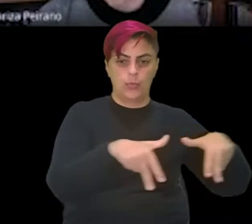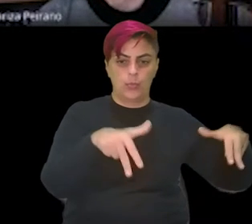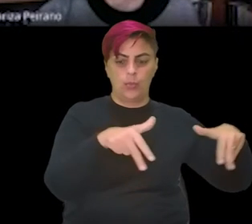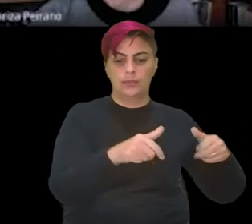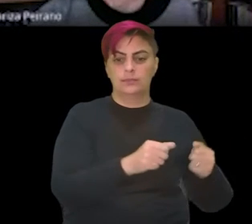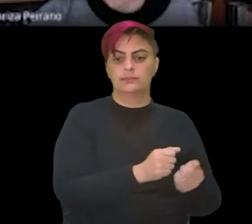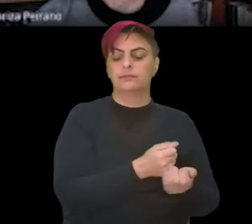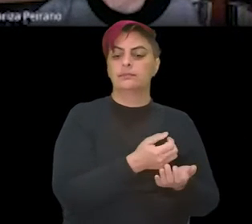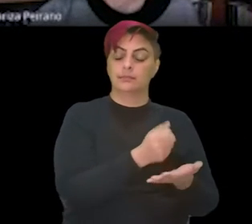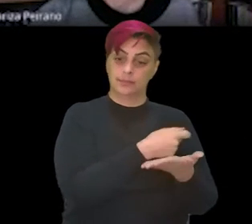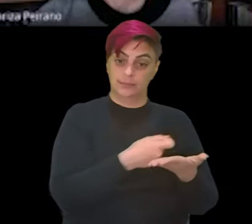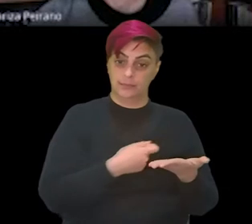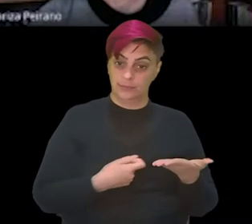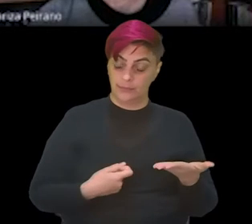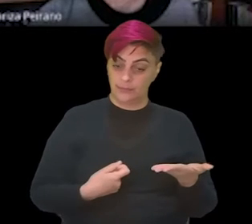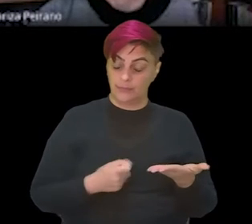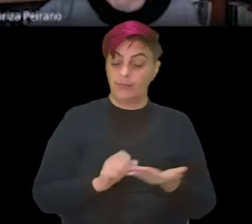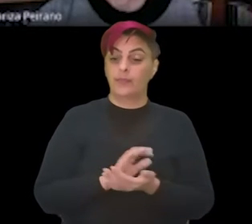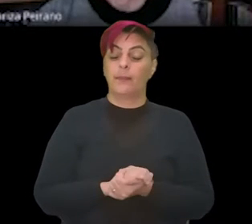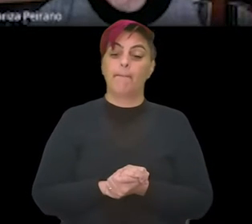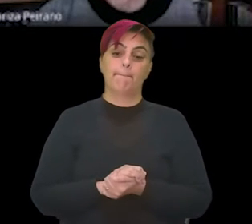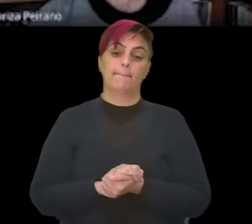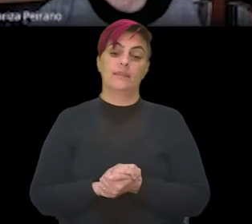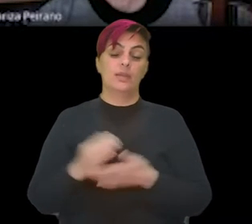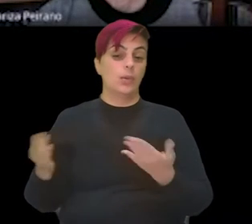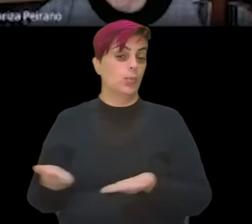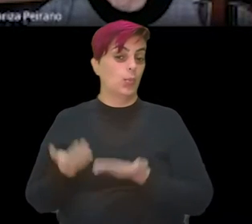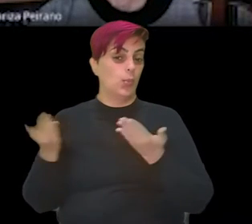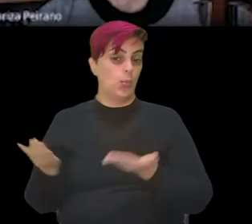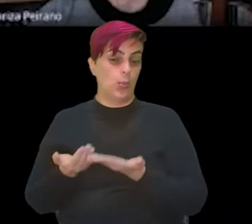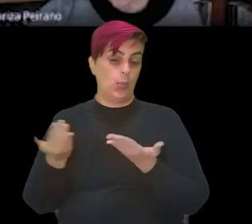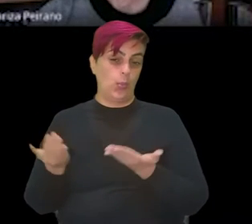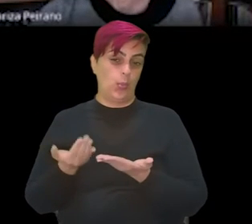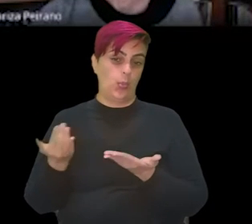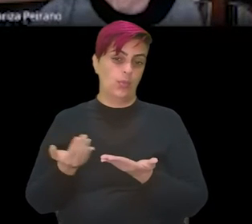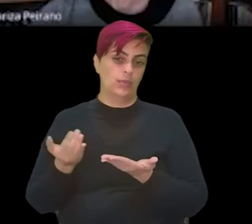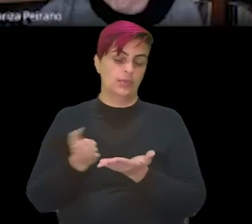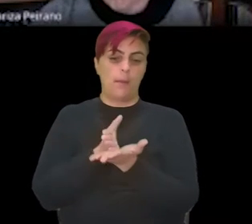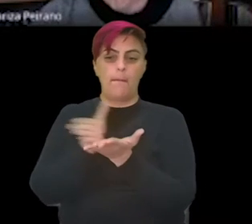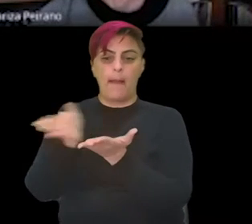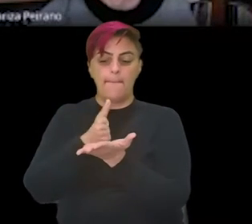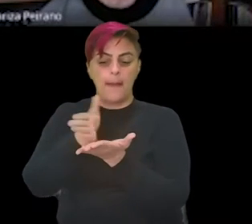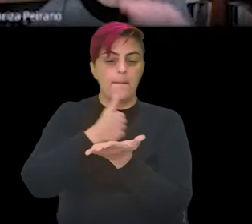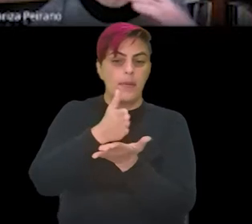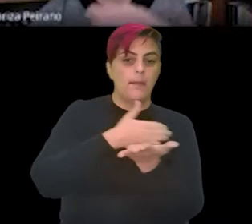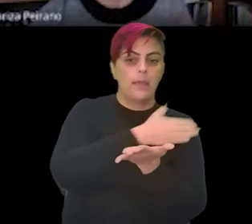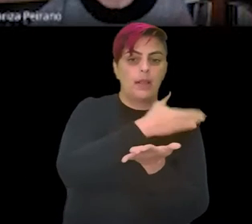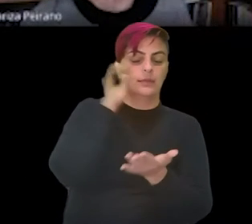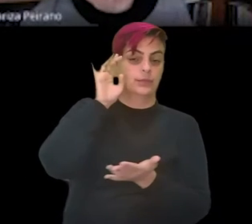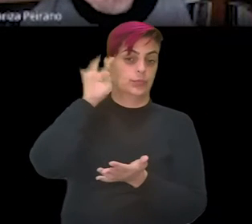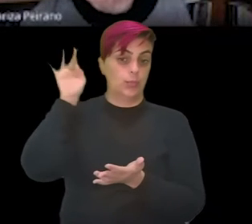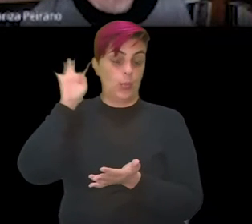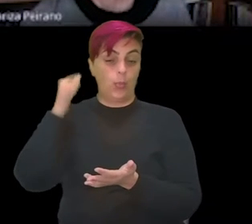Malinowski efetivamente serviram de impulso, se não de estímulo, para vários desdobramentos